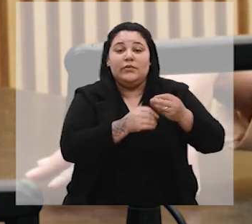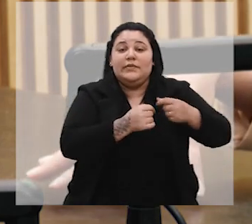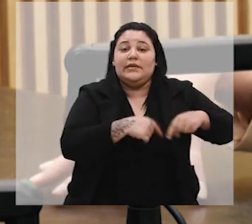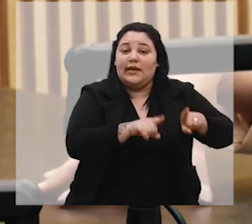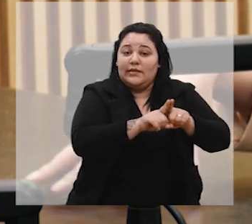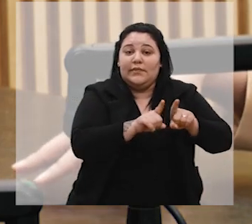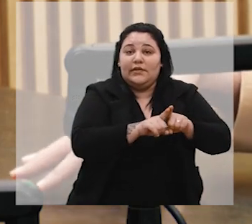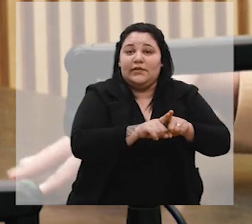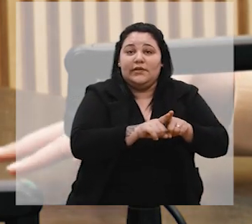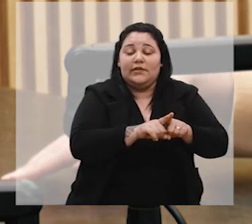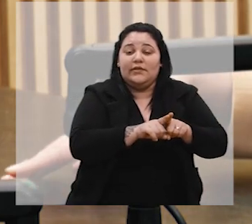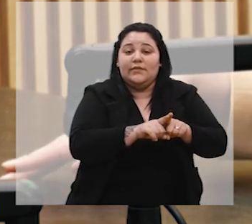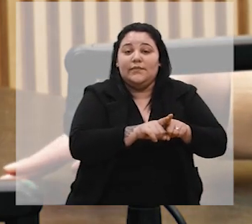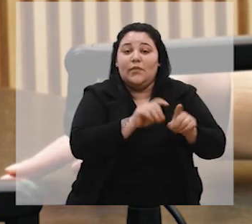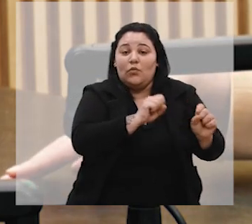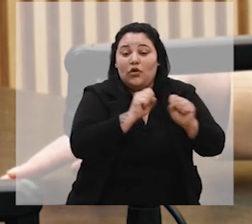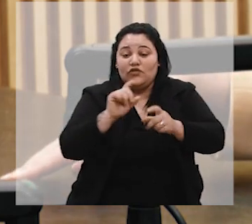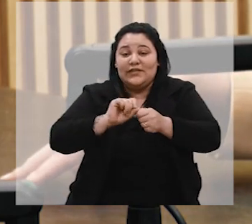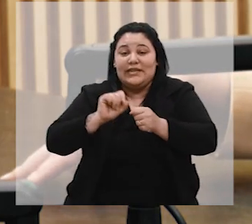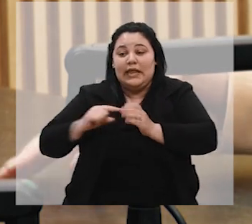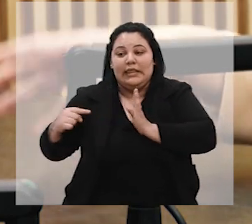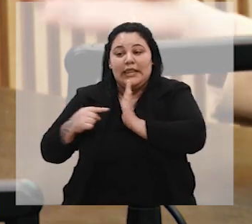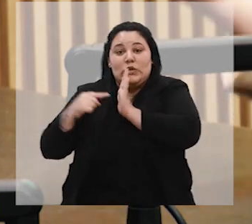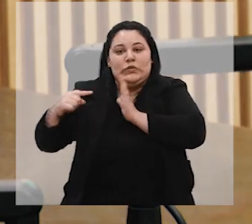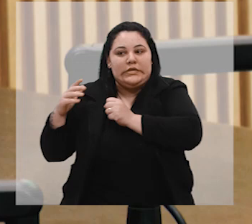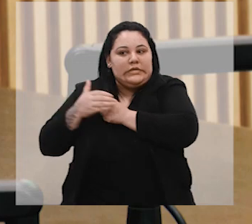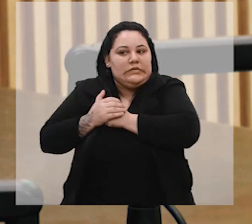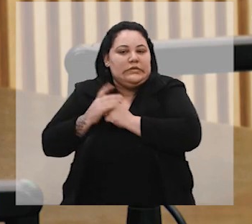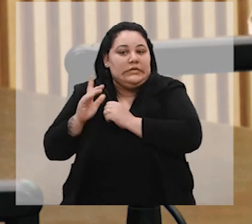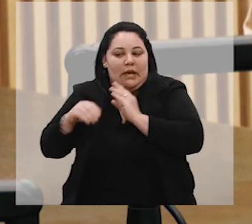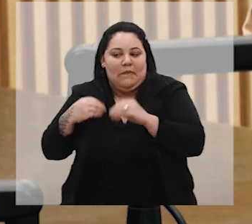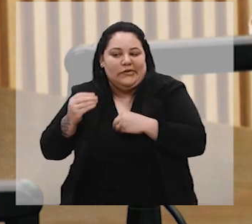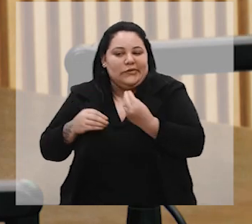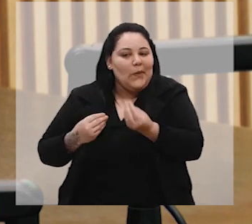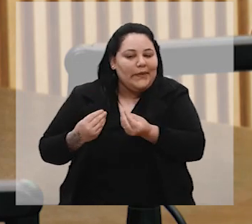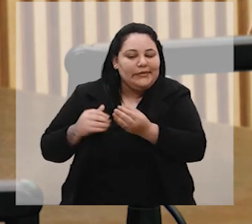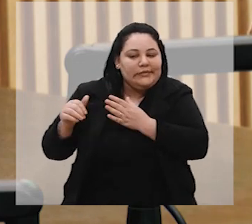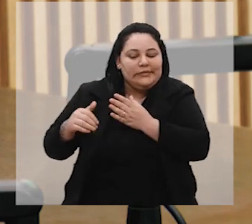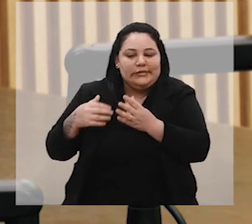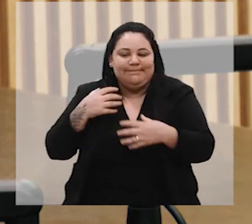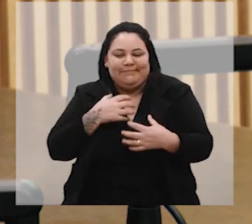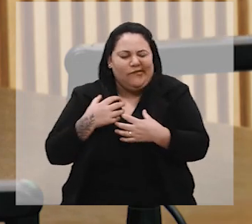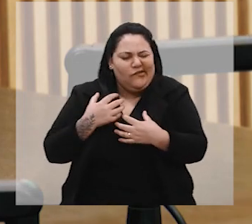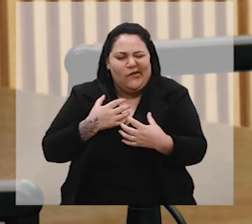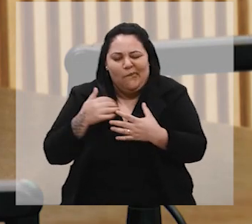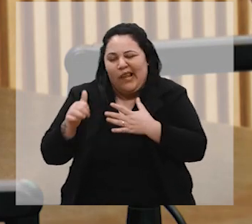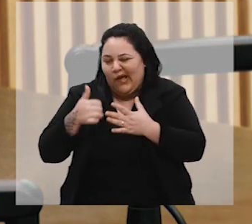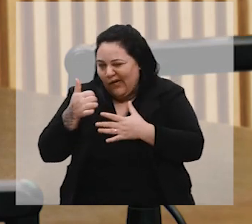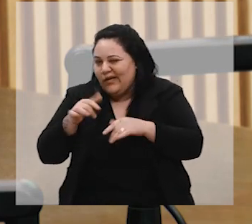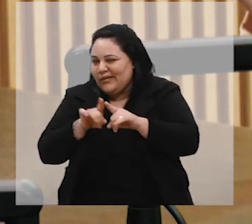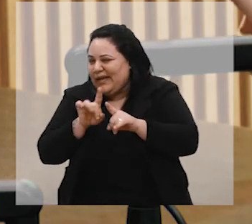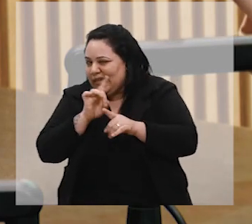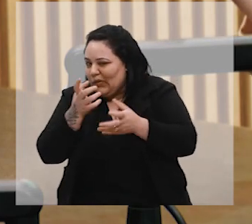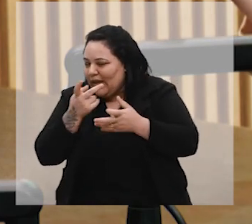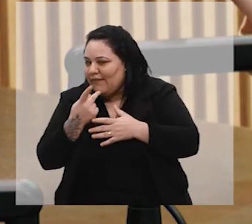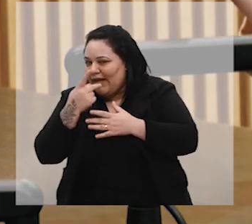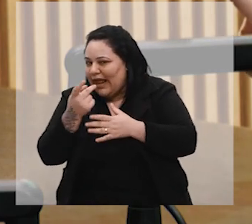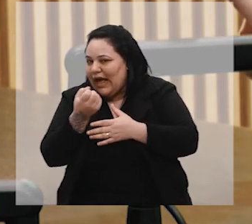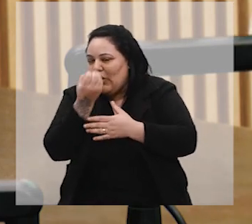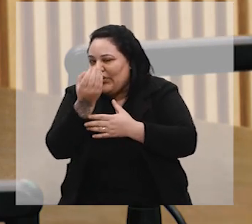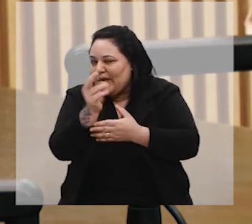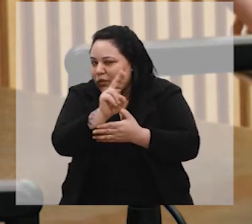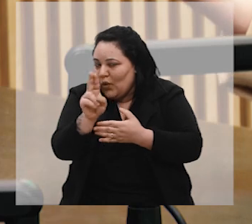que o Pardal você pode fazer a denúncia anônima, né? Então, às vezes a pessoa vai se sentir mais à vontade também no recolher da sua casa, fazer isso